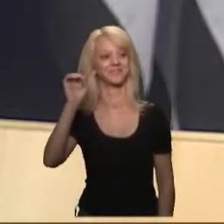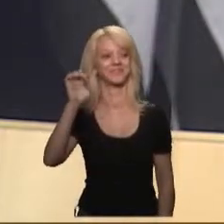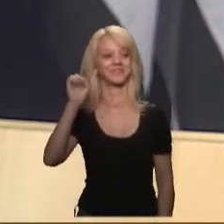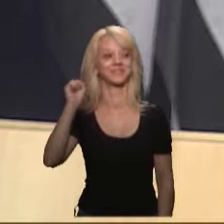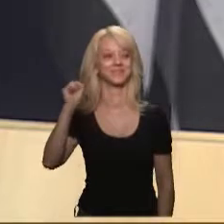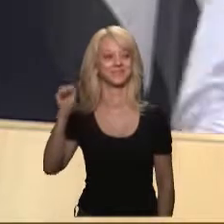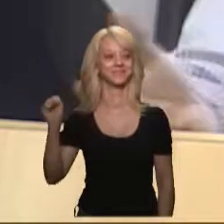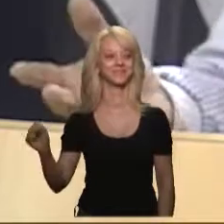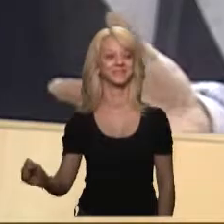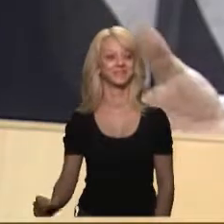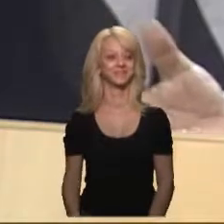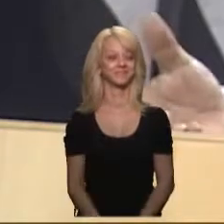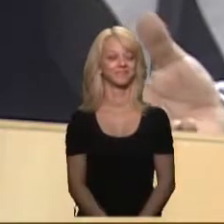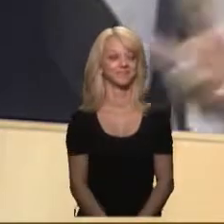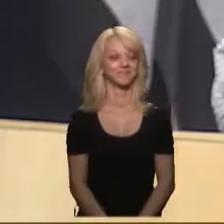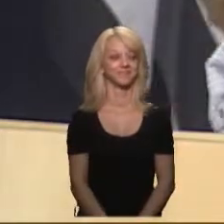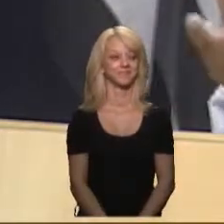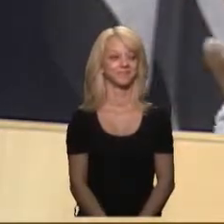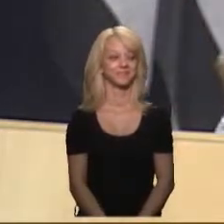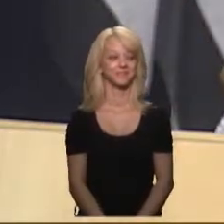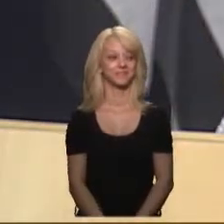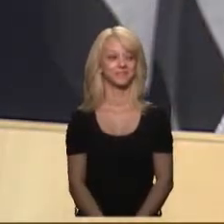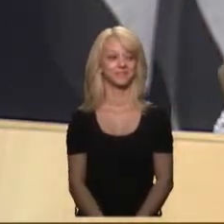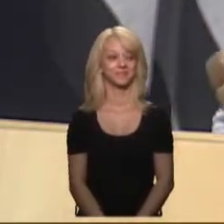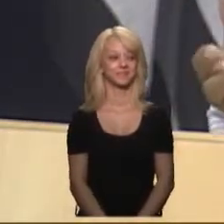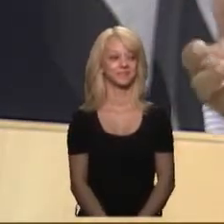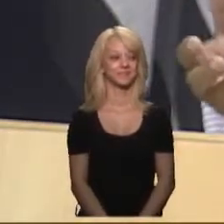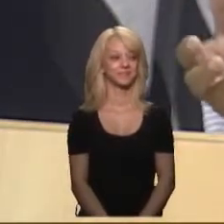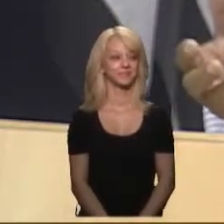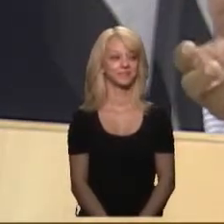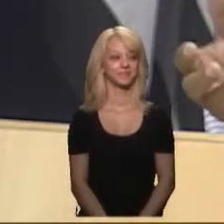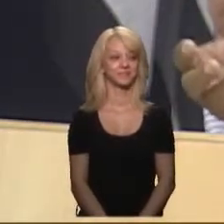ano, é 20 milhões. Ué.